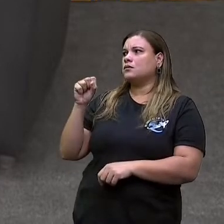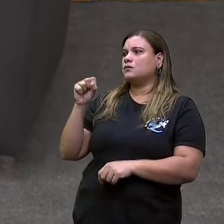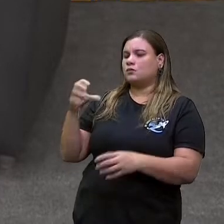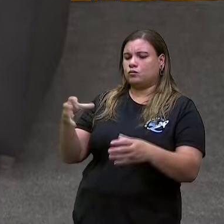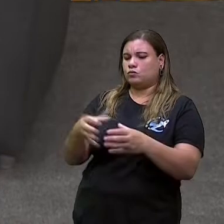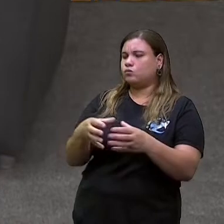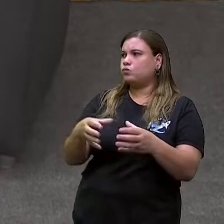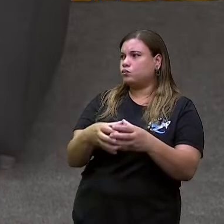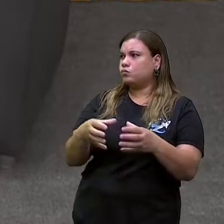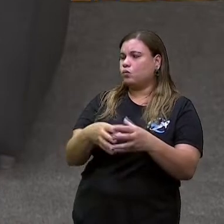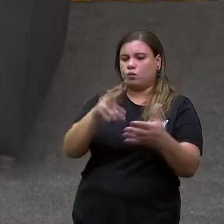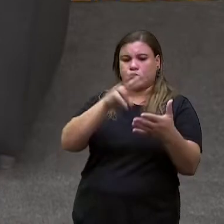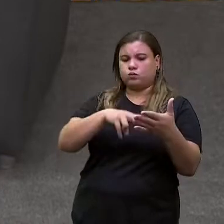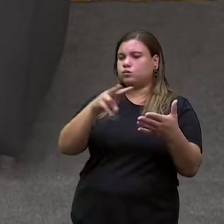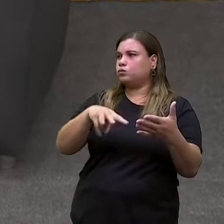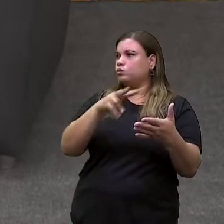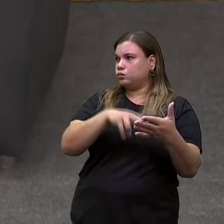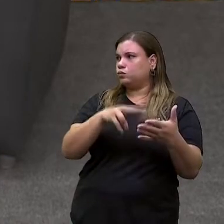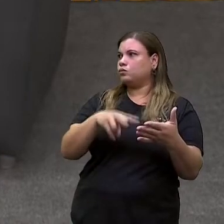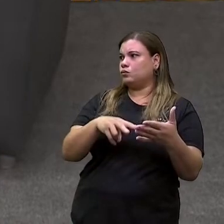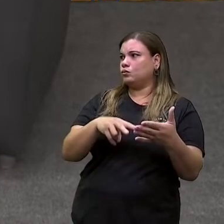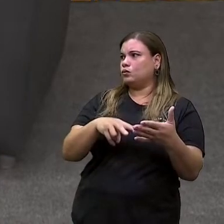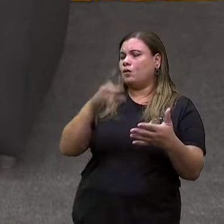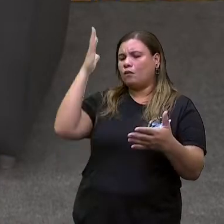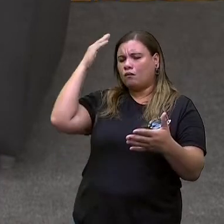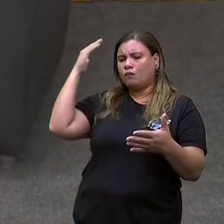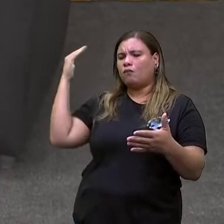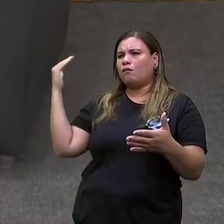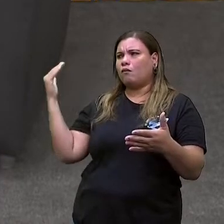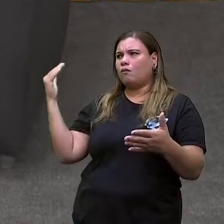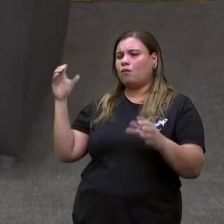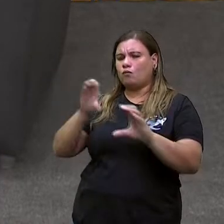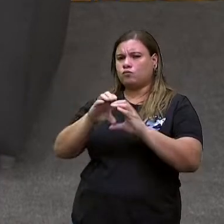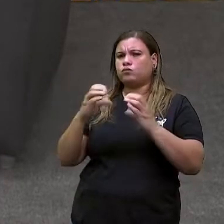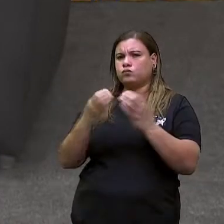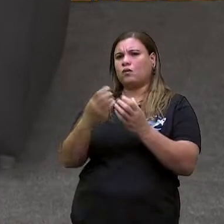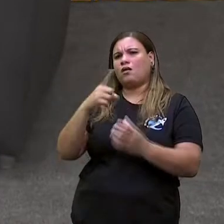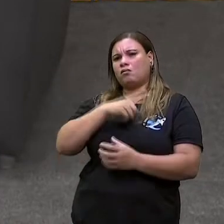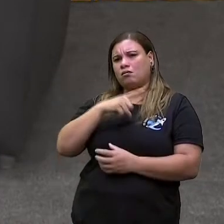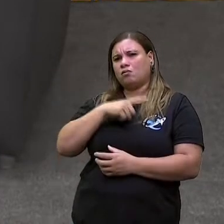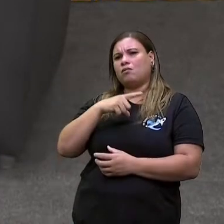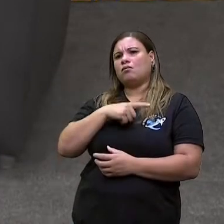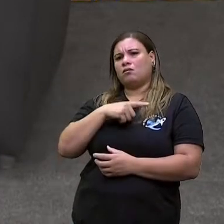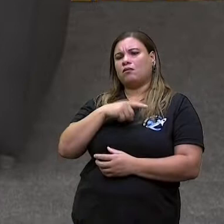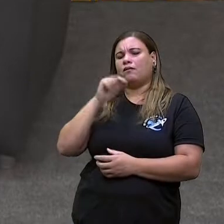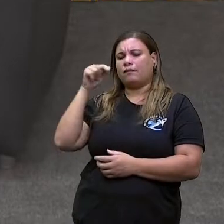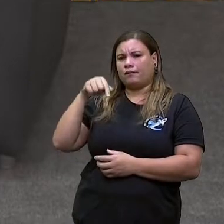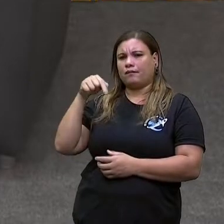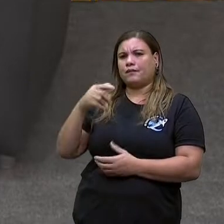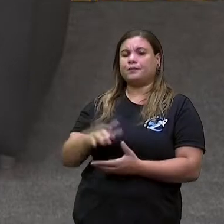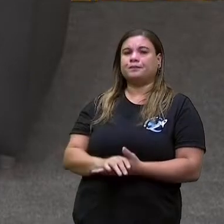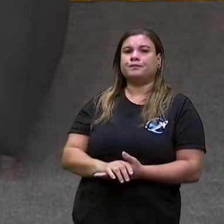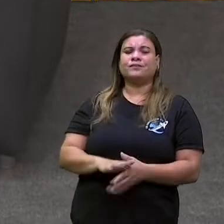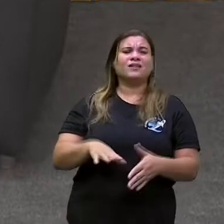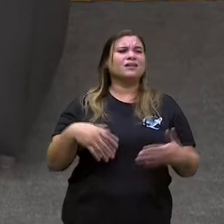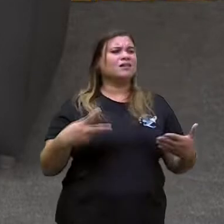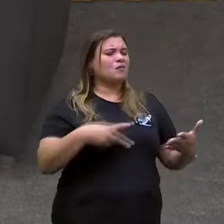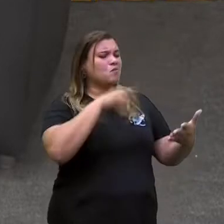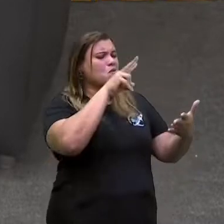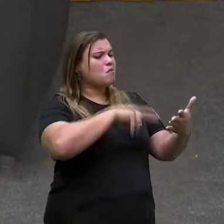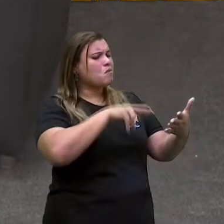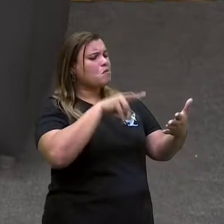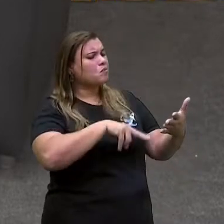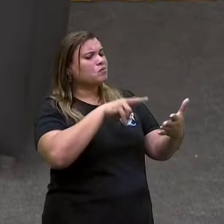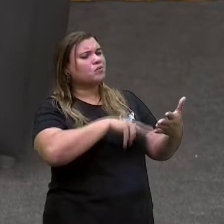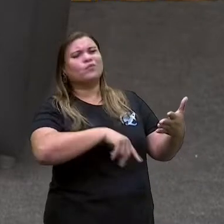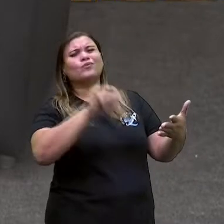muito de Vinícius, gosto muito da Clarice, e é um prazer estar aqui. Tá? Muito obrigado pela oportunidade. O que é considerado leitura e quais são os tipos de